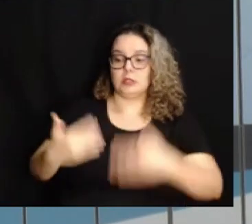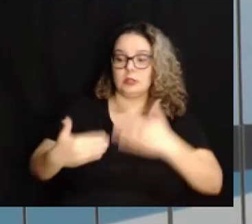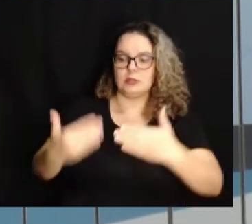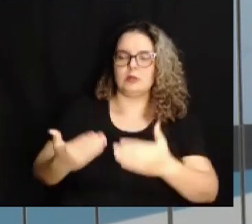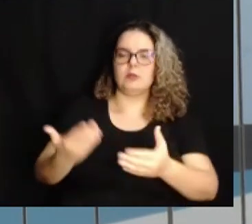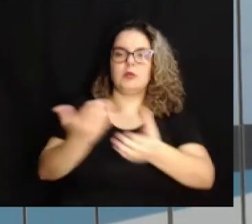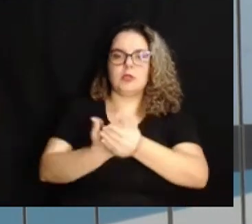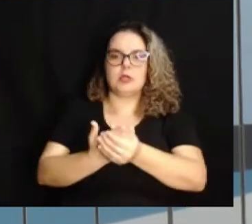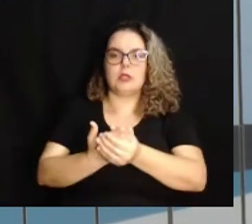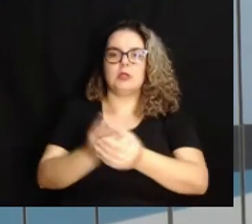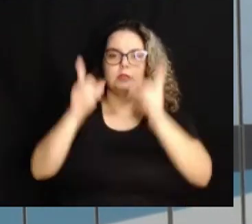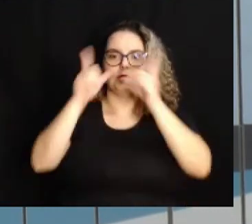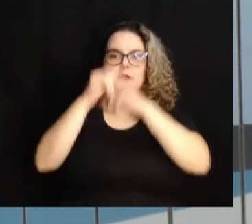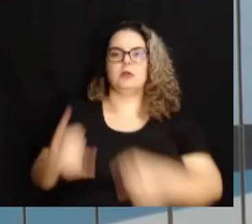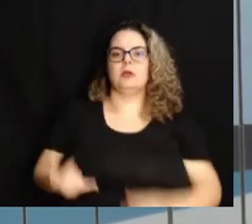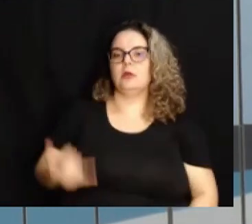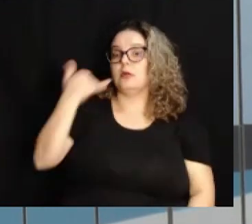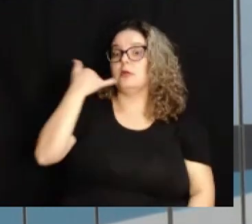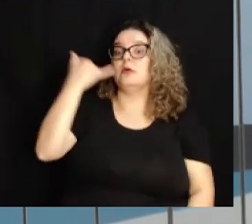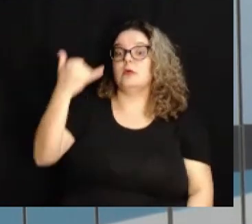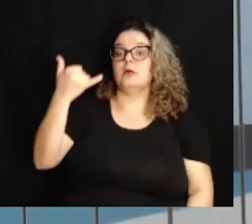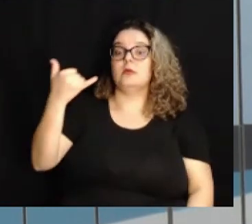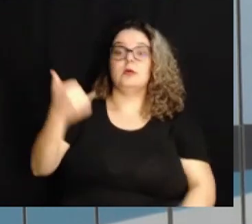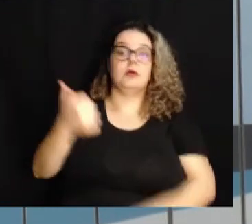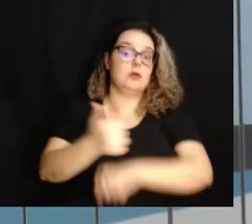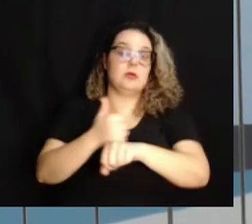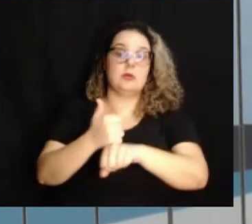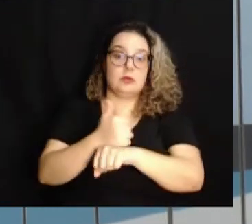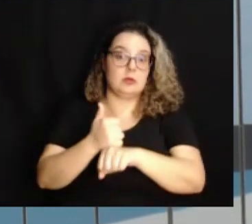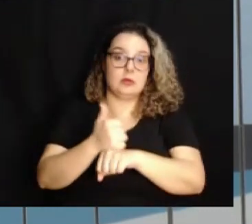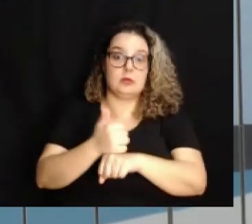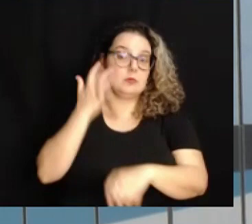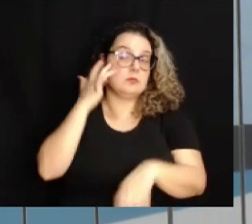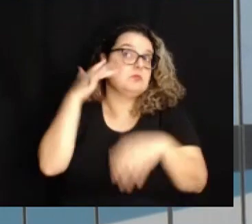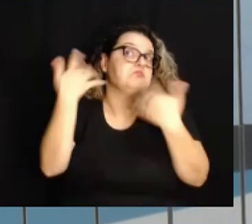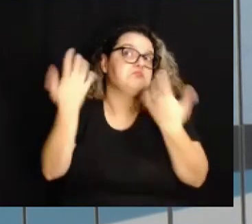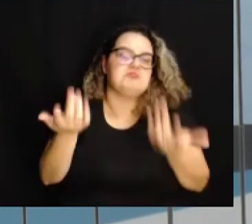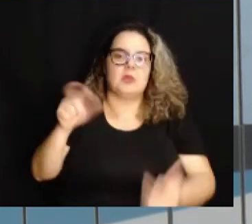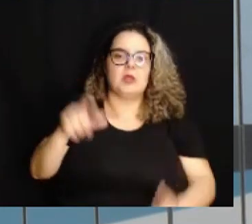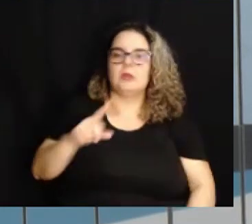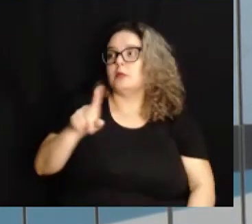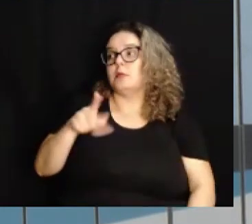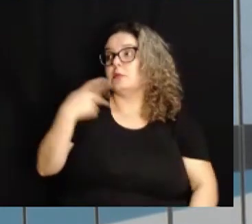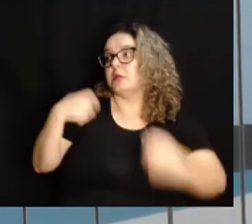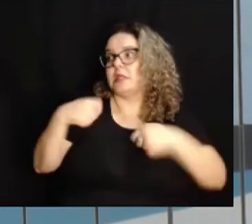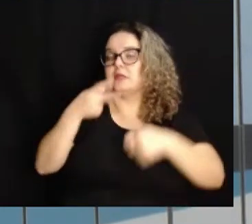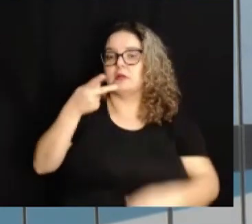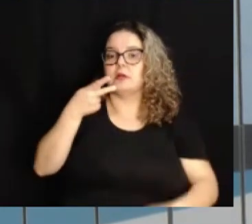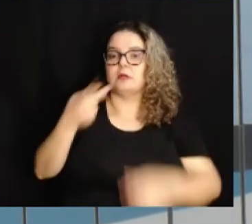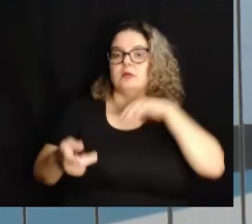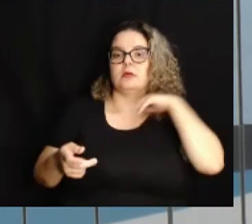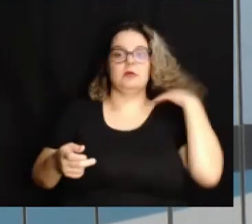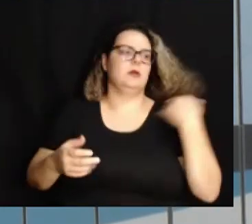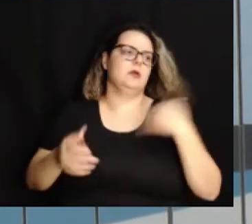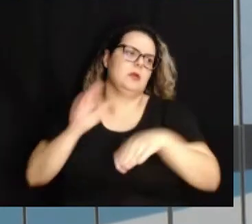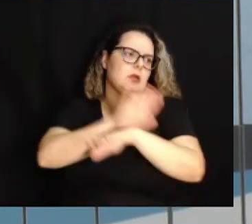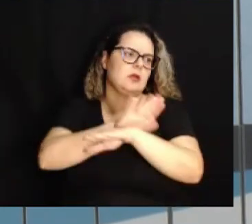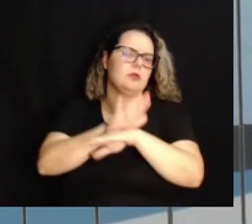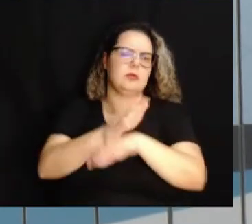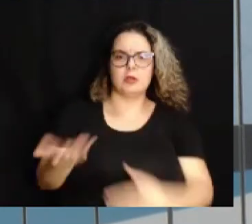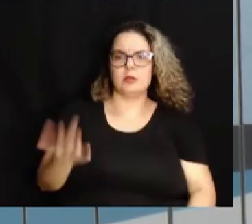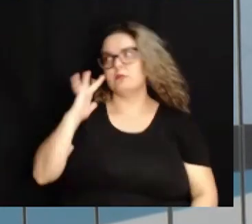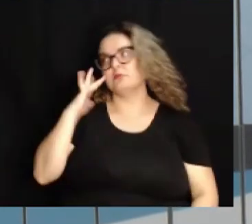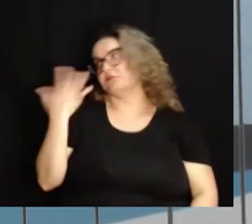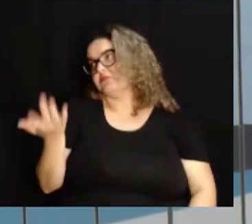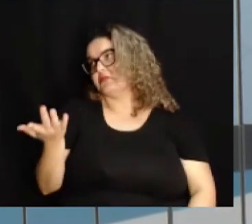com um profissional aleatório que não vai fazer ideia de quem você é, você não precisa falar quem você é, e ele falava que ajudava muito, porque a pessoa não fazia ideia de quem ele era, mas ele